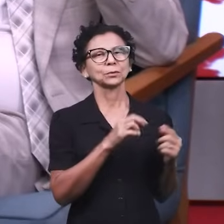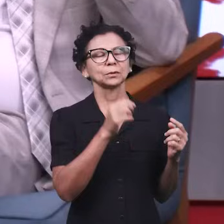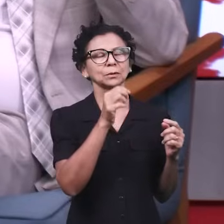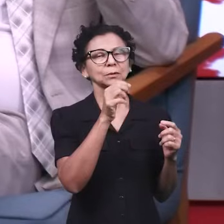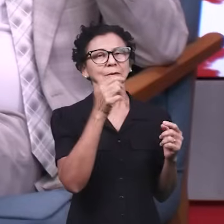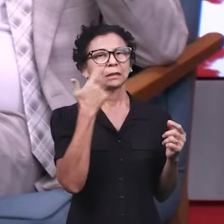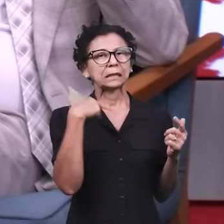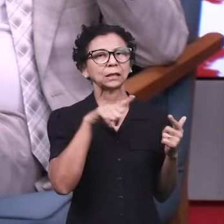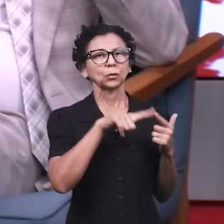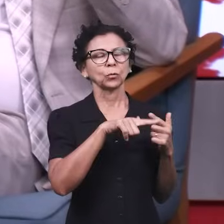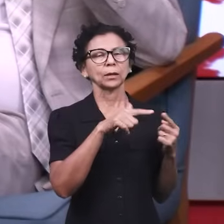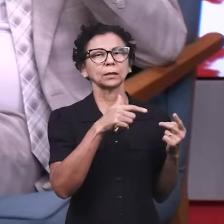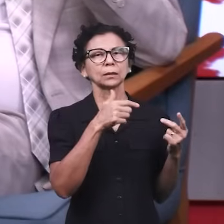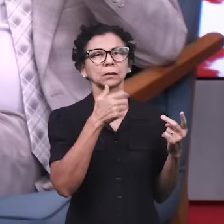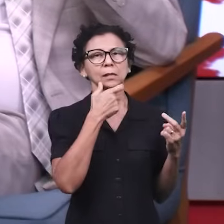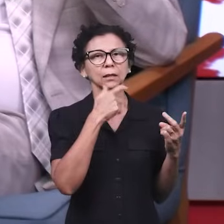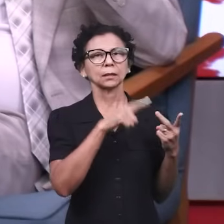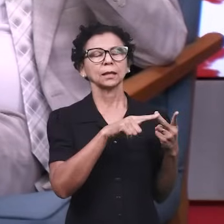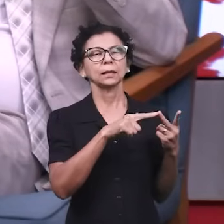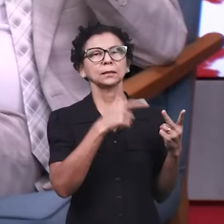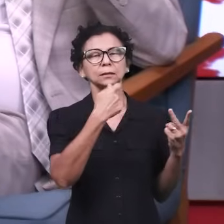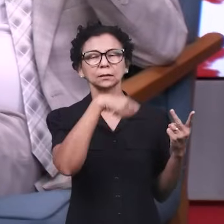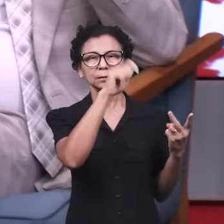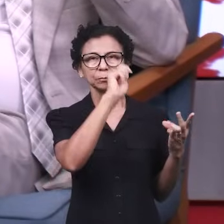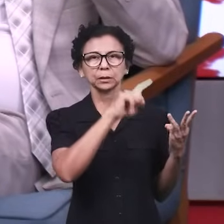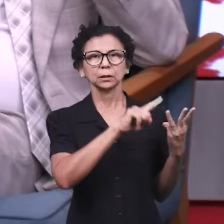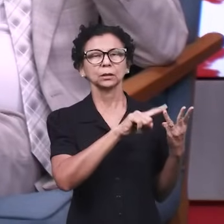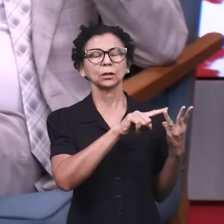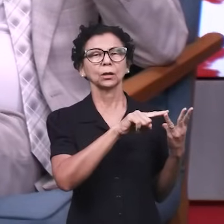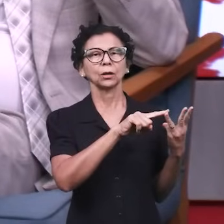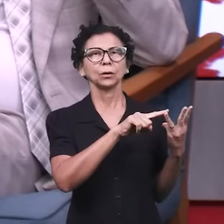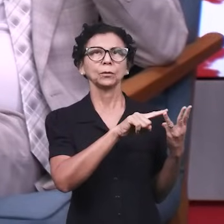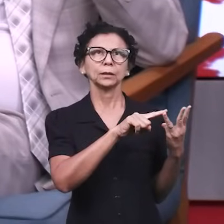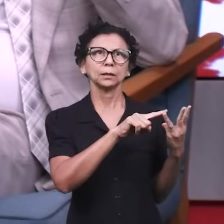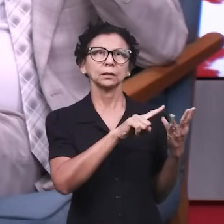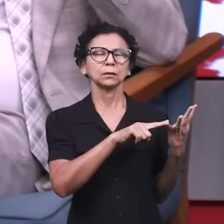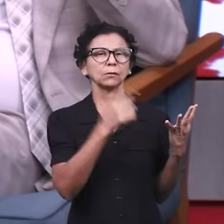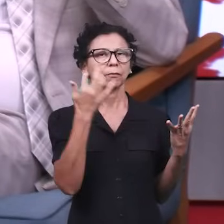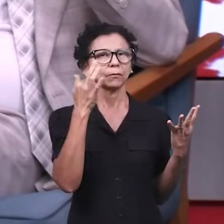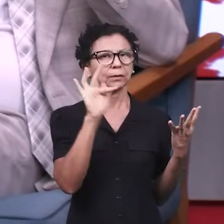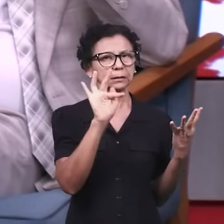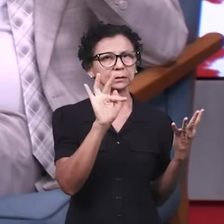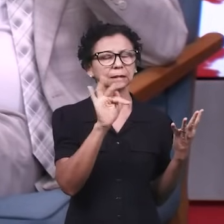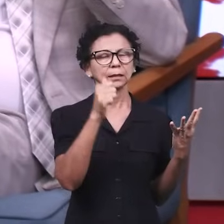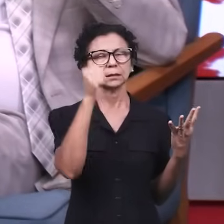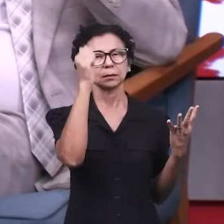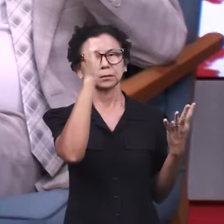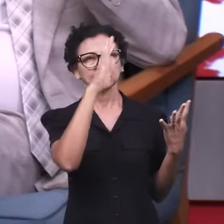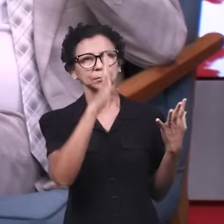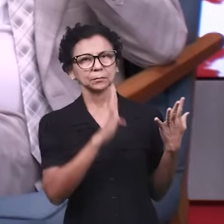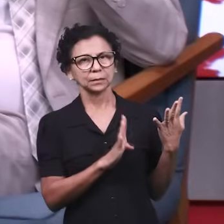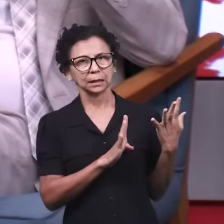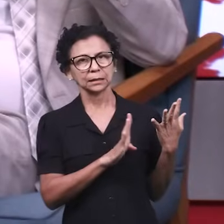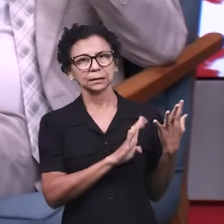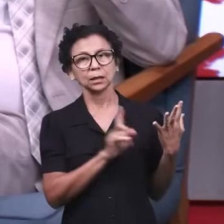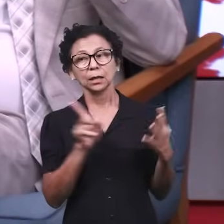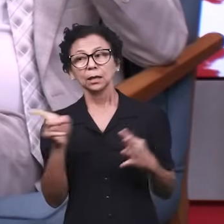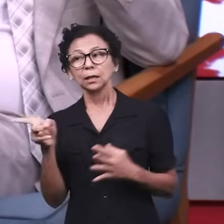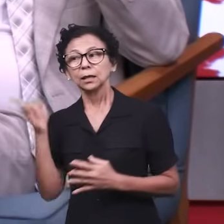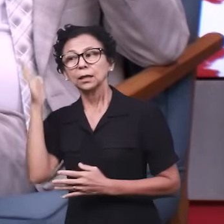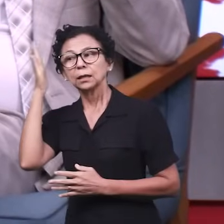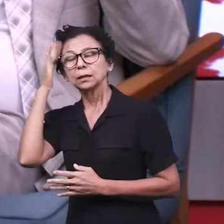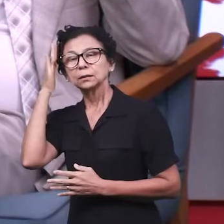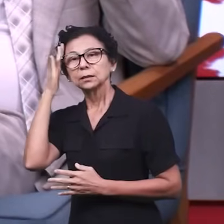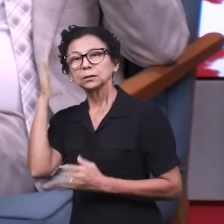alemães entendendo em alemão, os espanhóis entendendo em espanhol, né? Os brasileiros entendendo